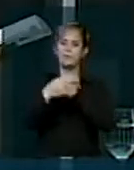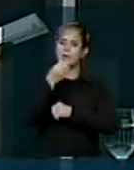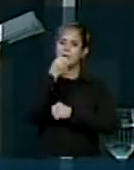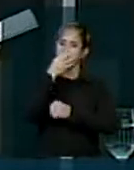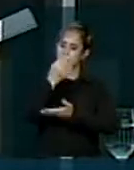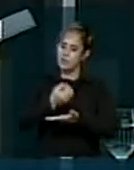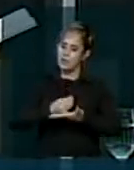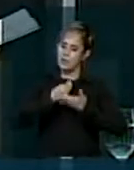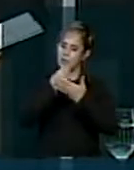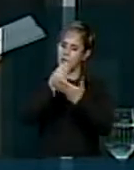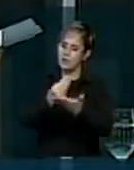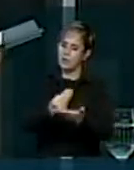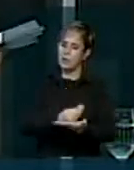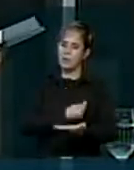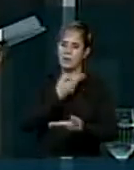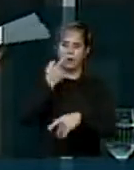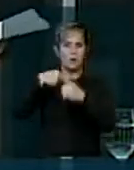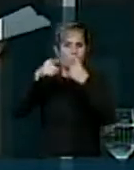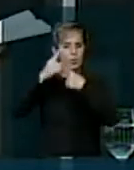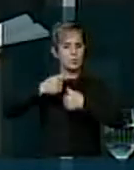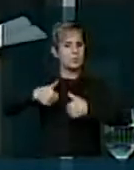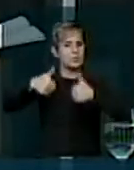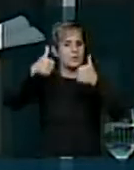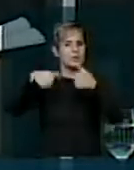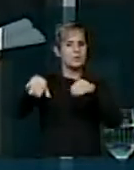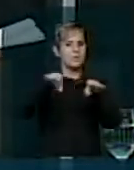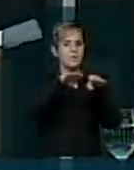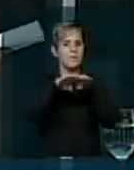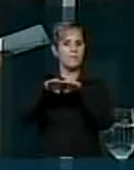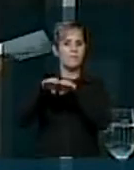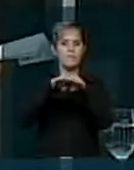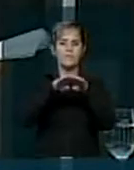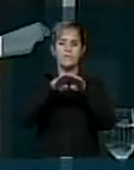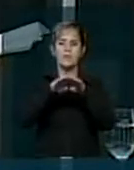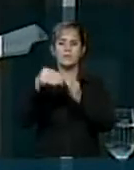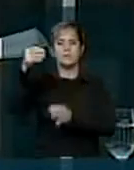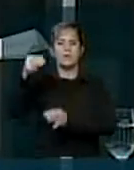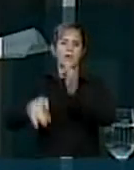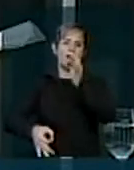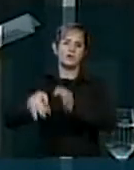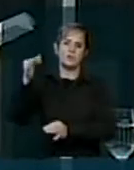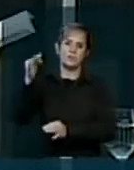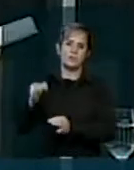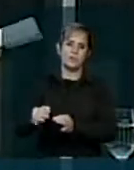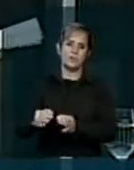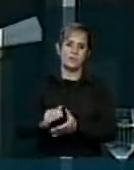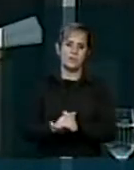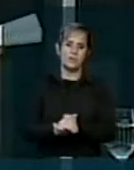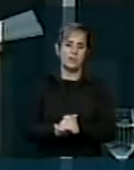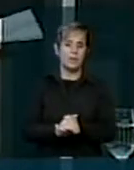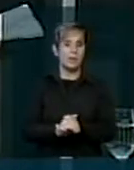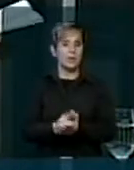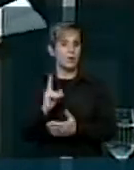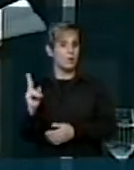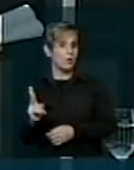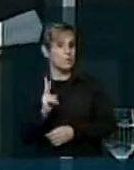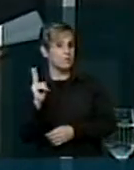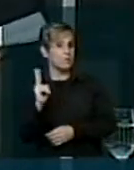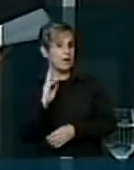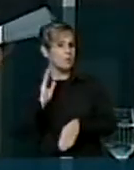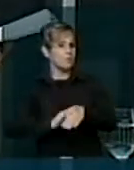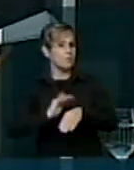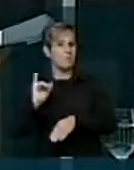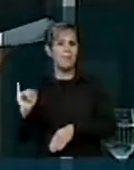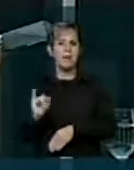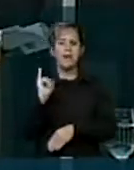bem-estar, o desenvolvimento, a igualdade e a justiça, como valores supremos